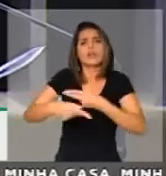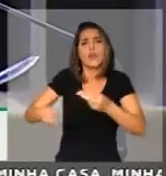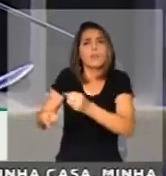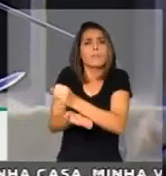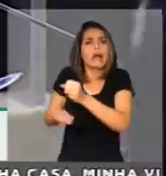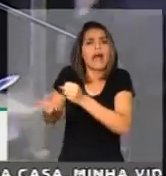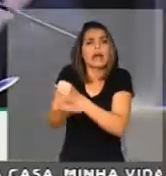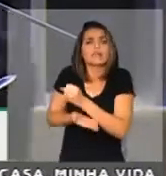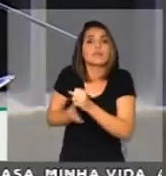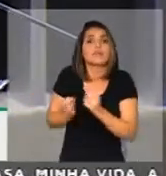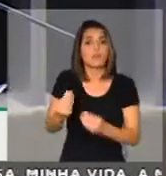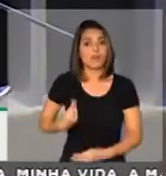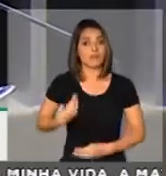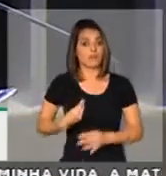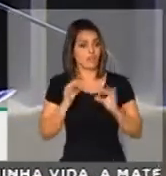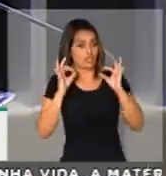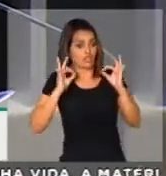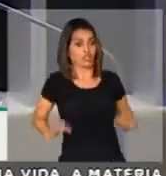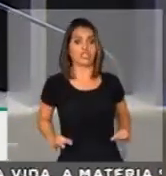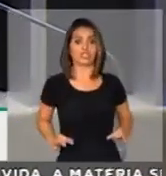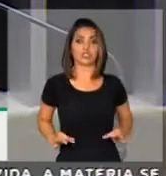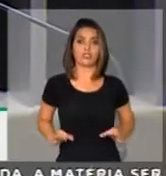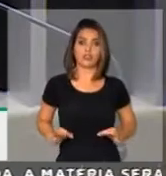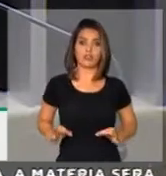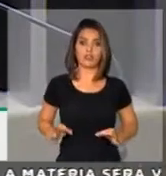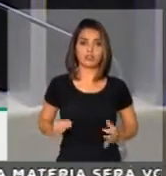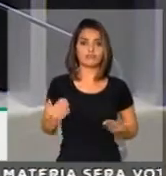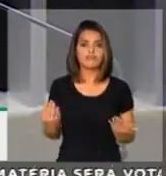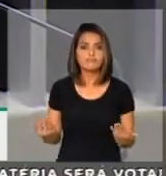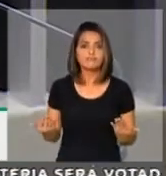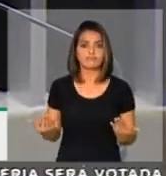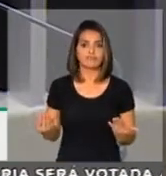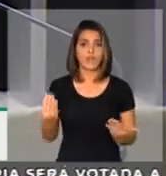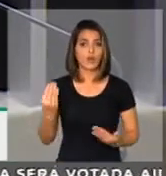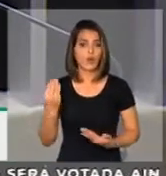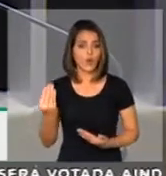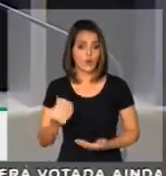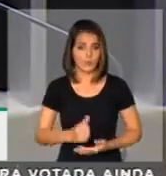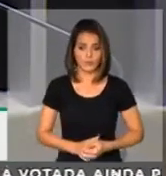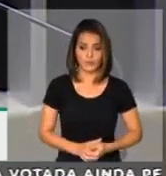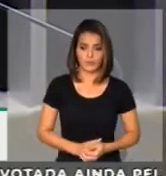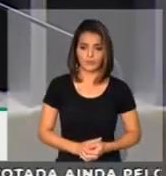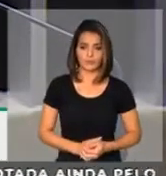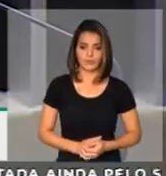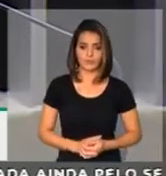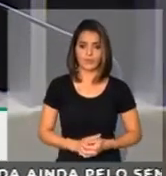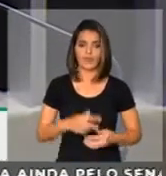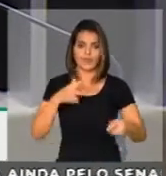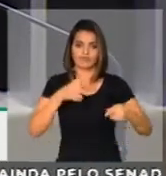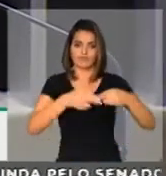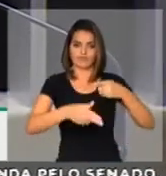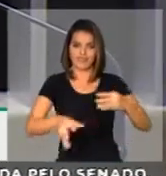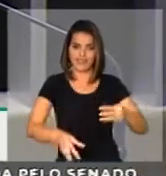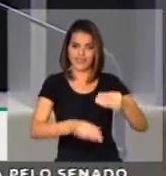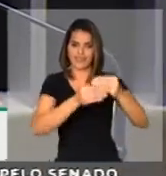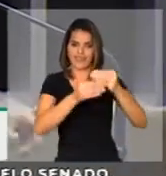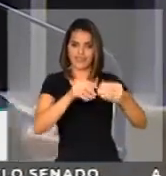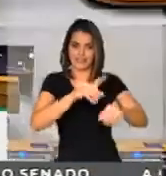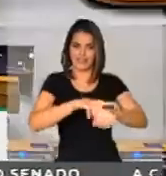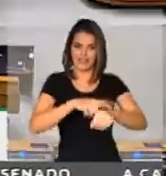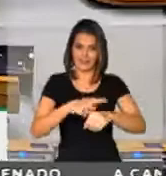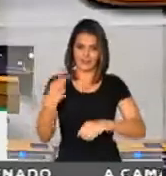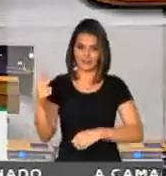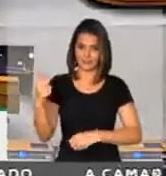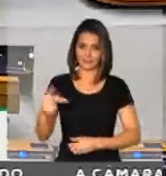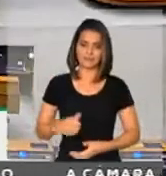digna nesse período de existência. Mas com muita honra, uma parte ao companheiro Zé Ailton Filho do Ceará. Kleber Verde,